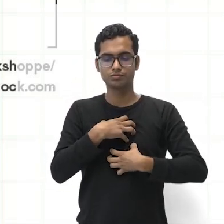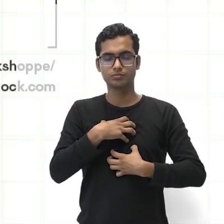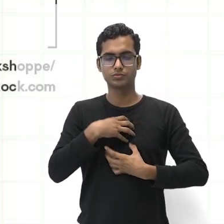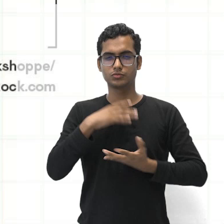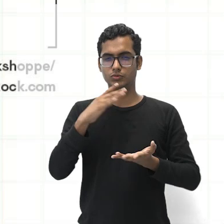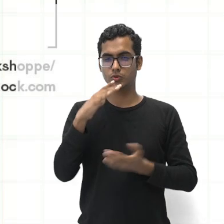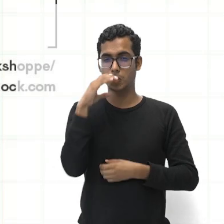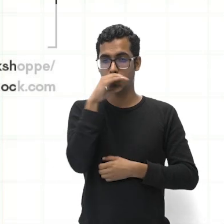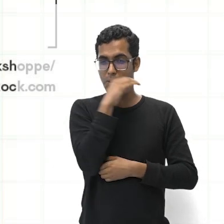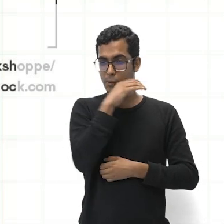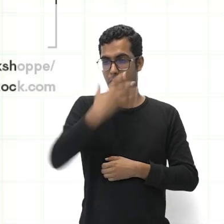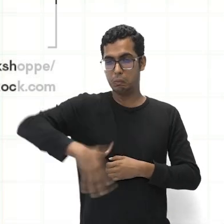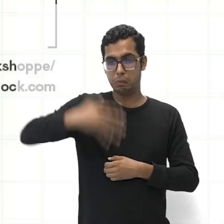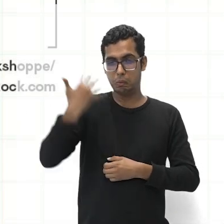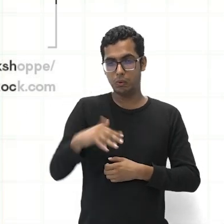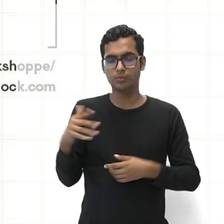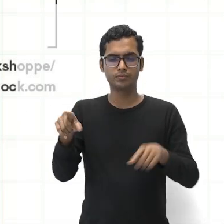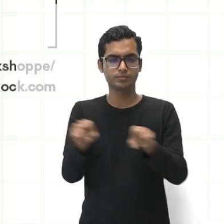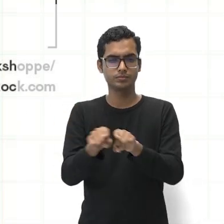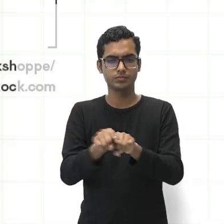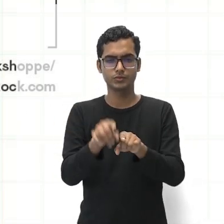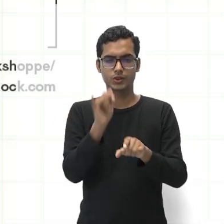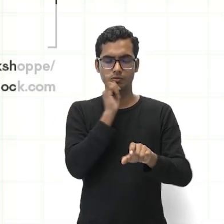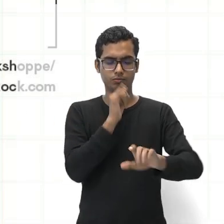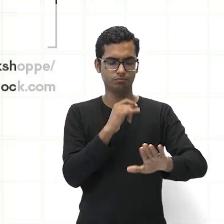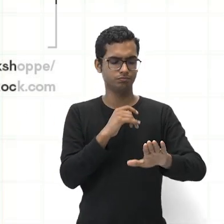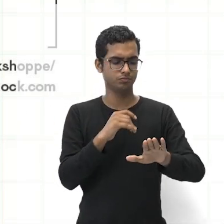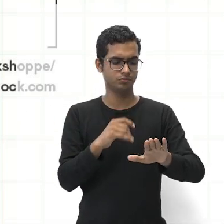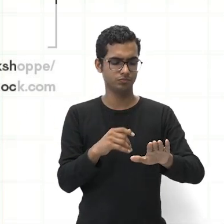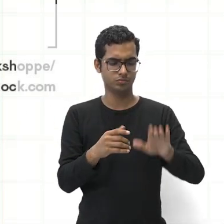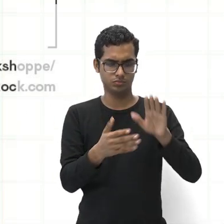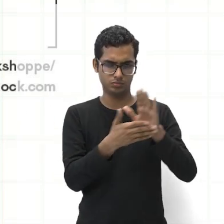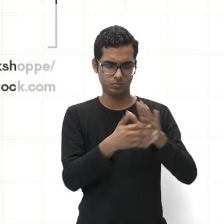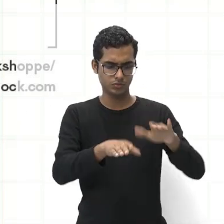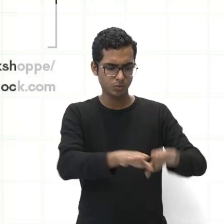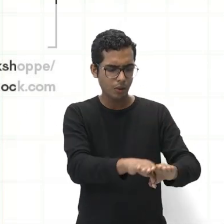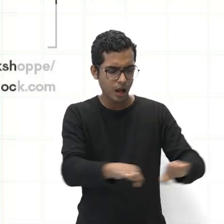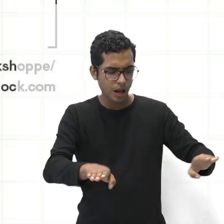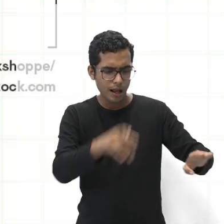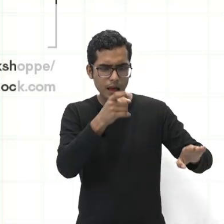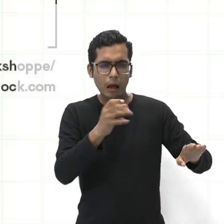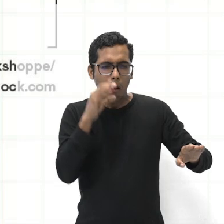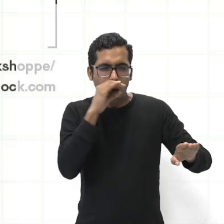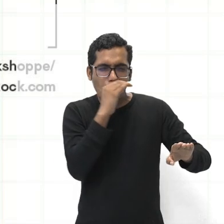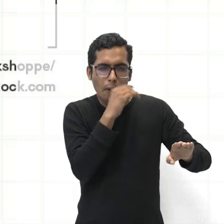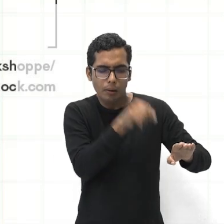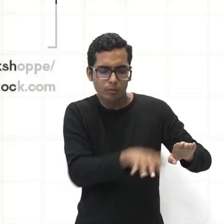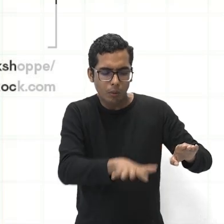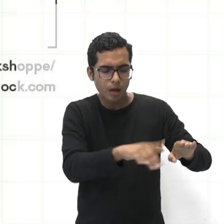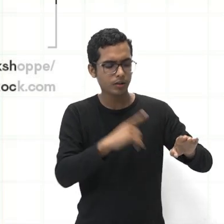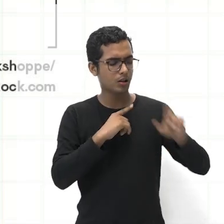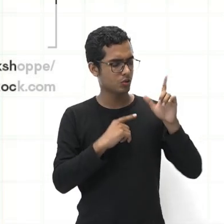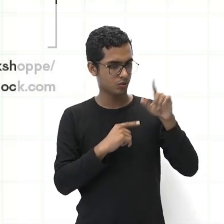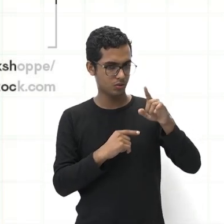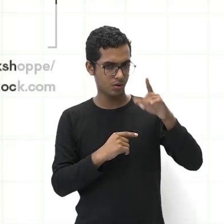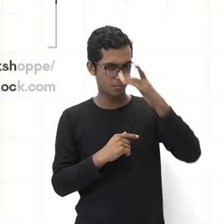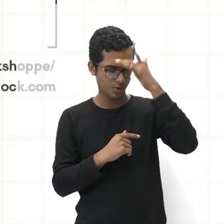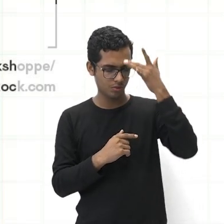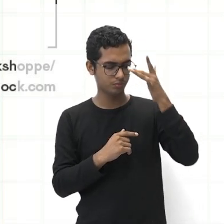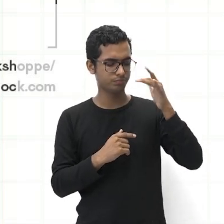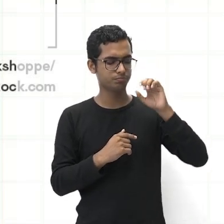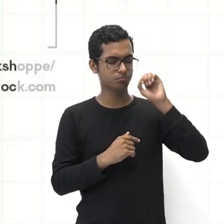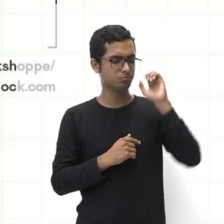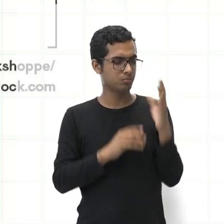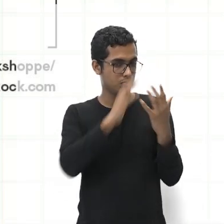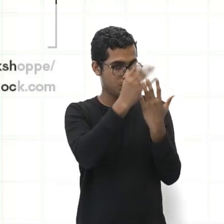você encosta o dedinho numa ponta quente, pode ser um ferro quente, por exemplo, sem querer, às vezes a gente encosta.